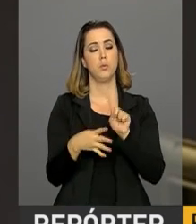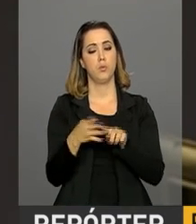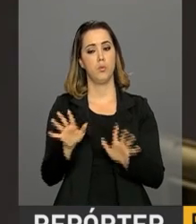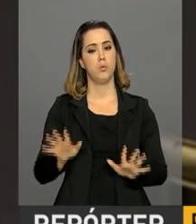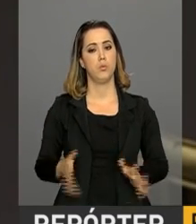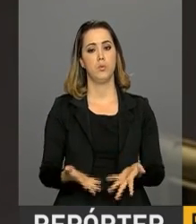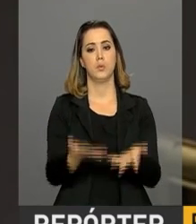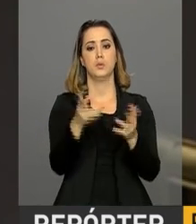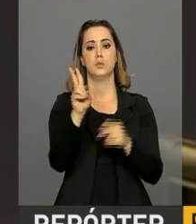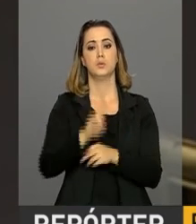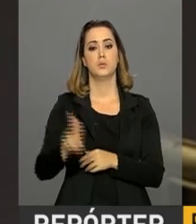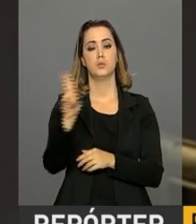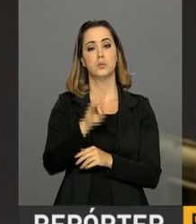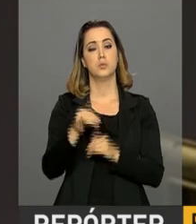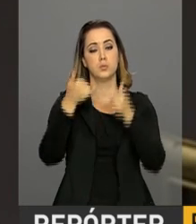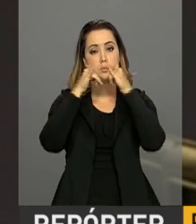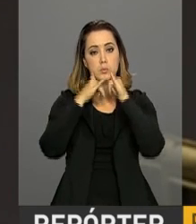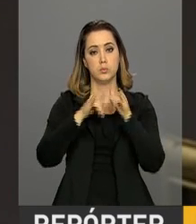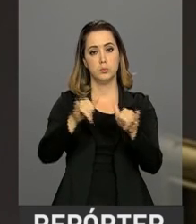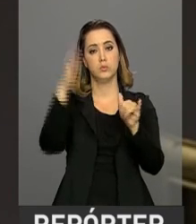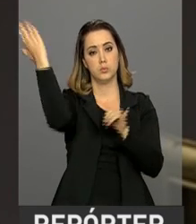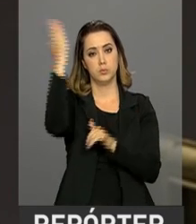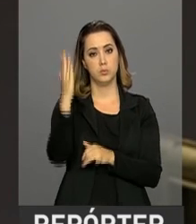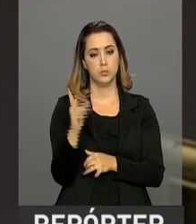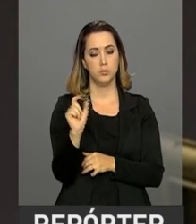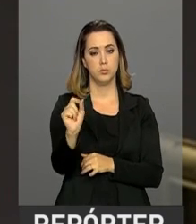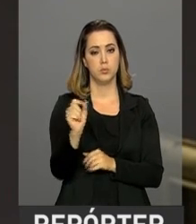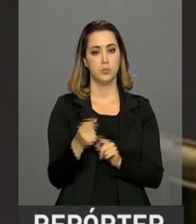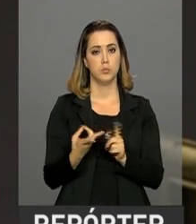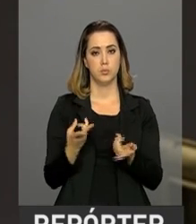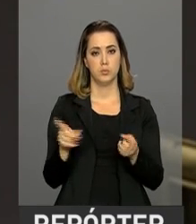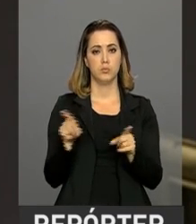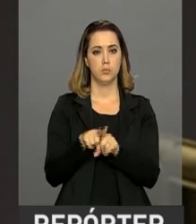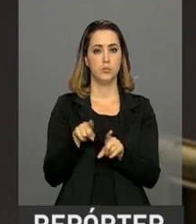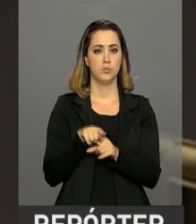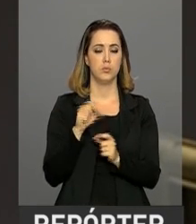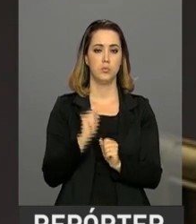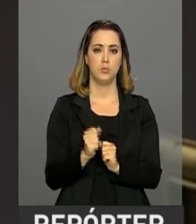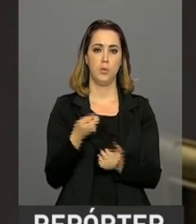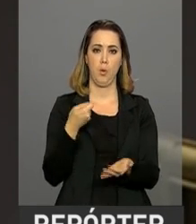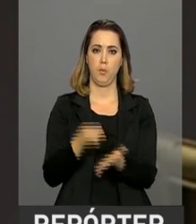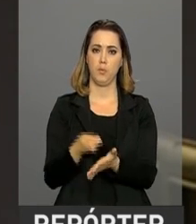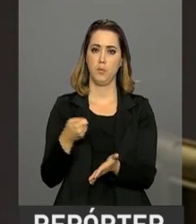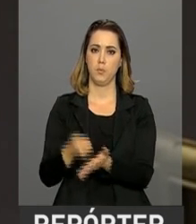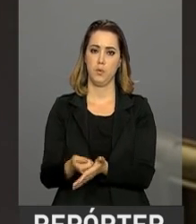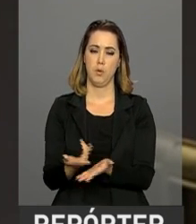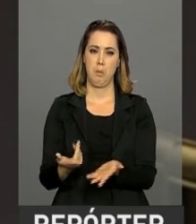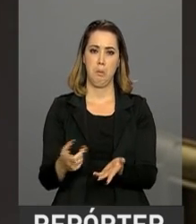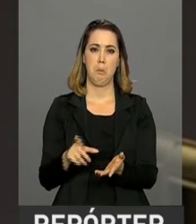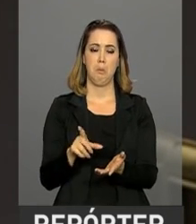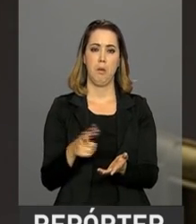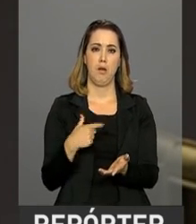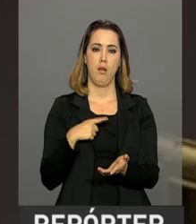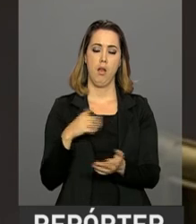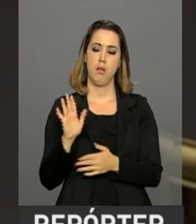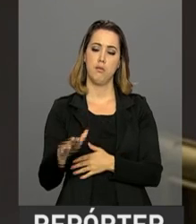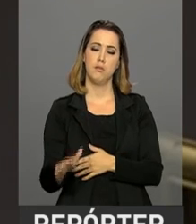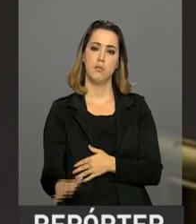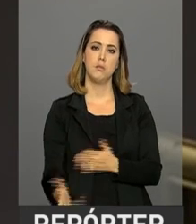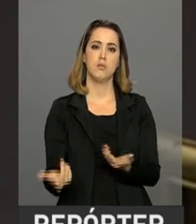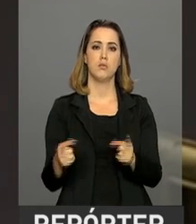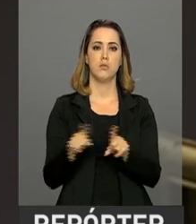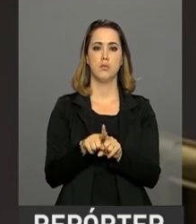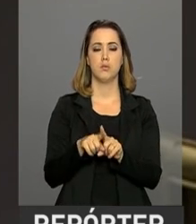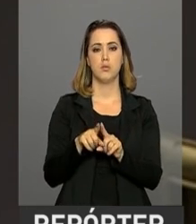promove a universalização do uso da energia elétrica no Brasil. Ele também serve para custear alguns descontos nas tarifas de alguns consumidores,